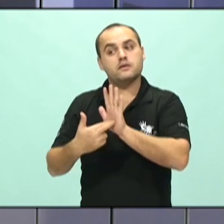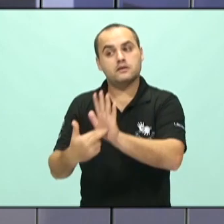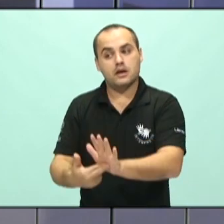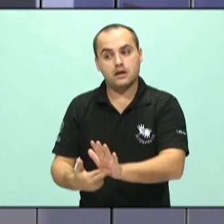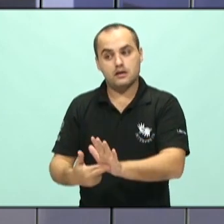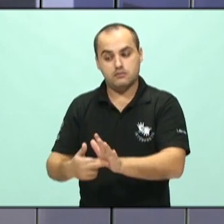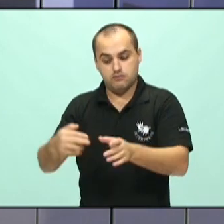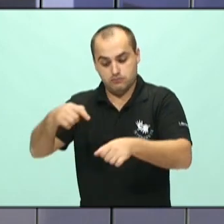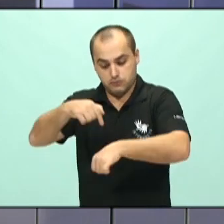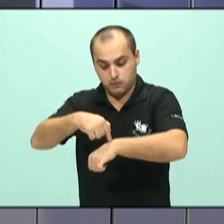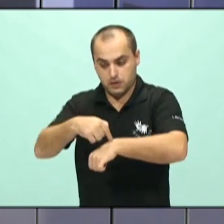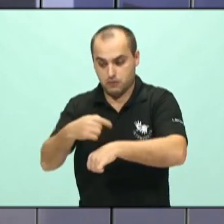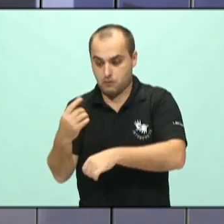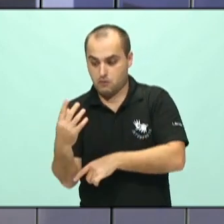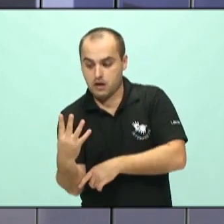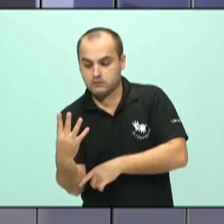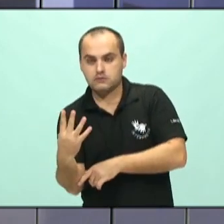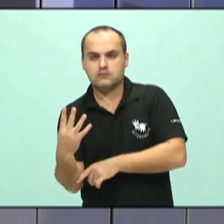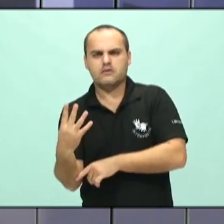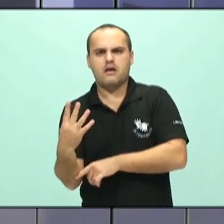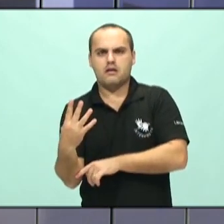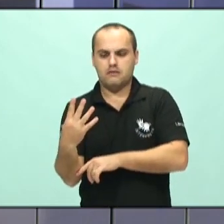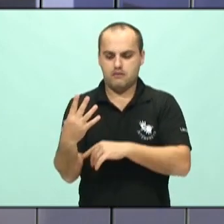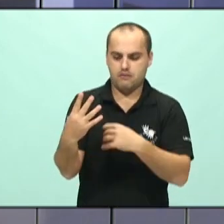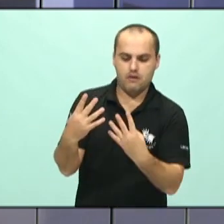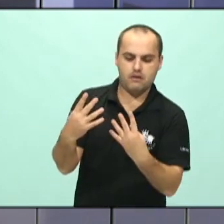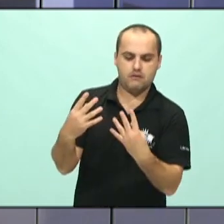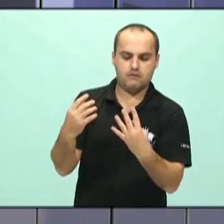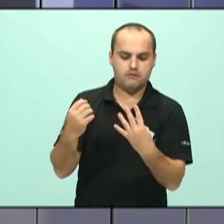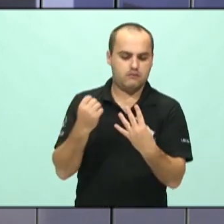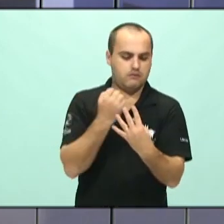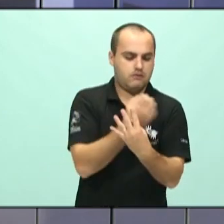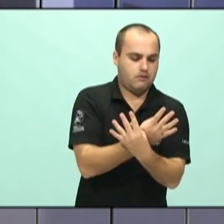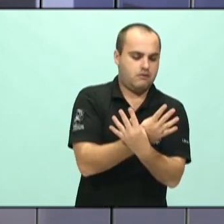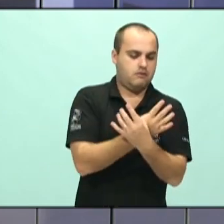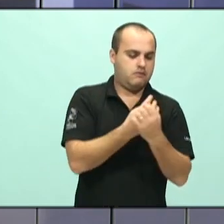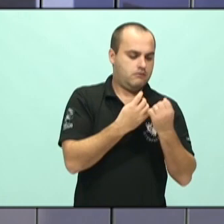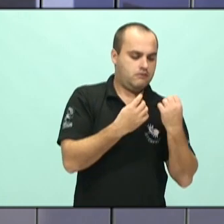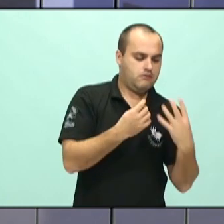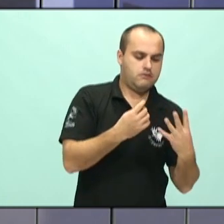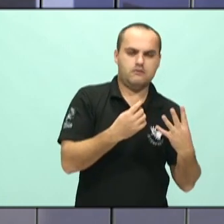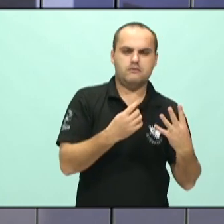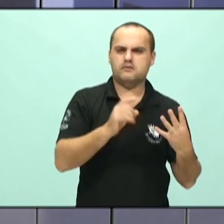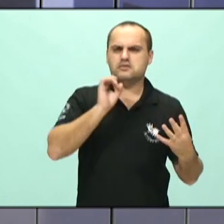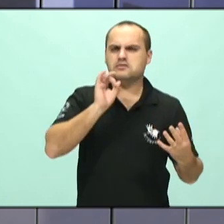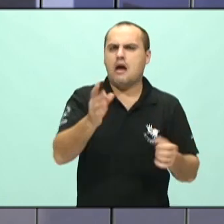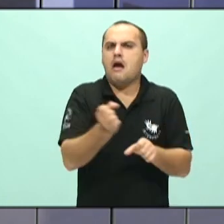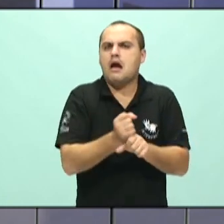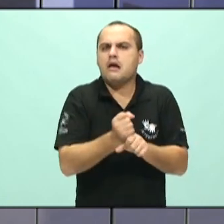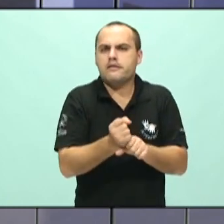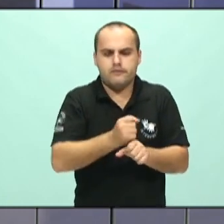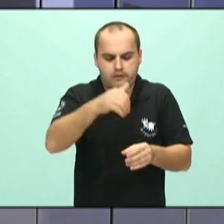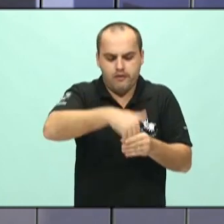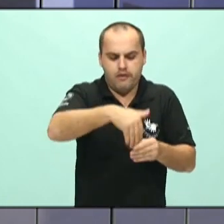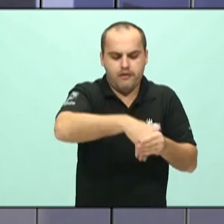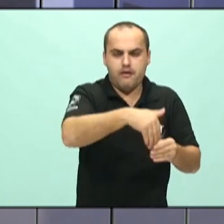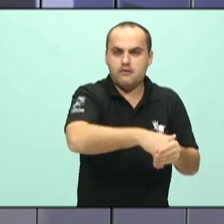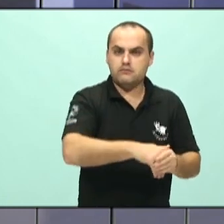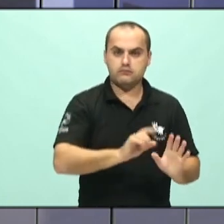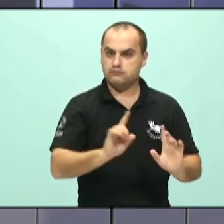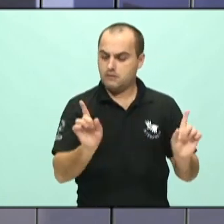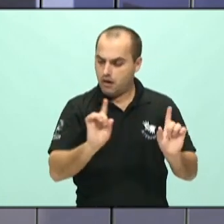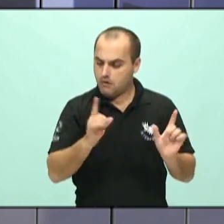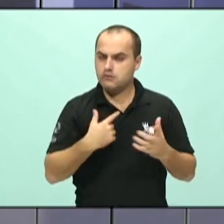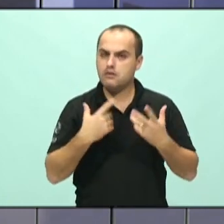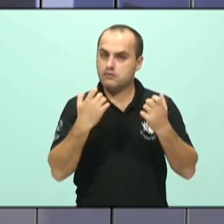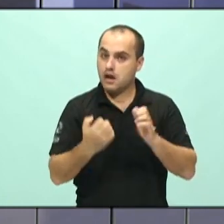4 anos. Ou seja, eu não quero vir pedir o teu voto na rua, eu não quero trabalhar para você só em ano de eleição. Eu quero te representar com